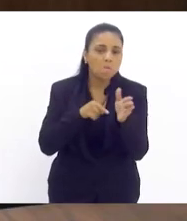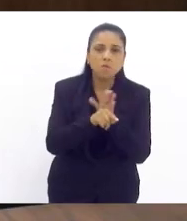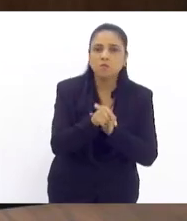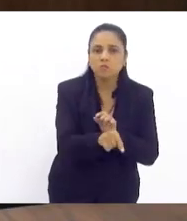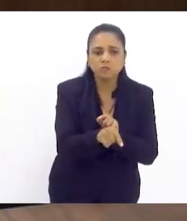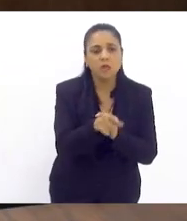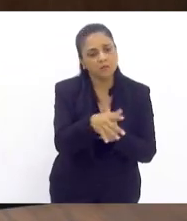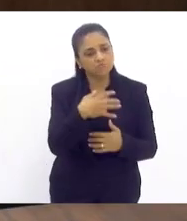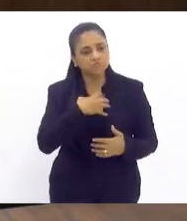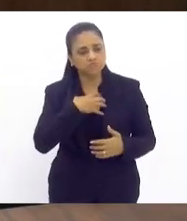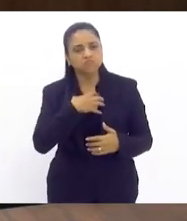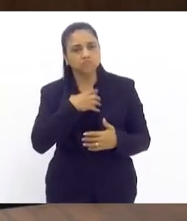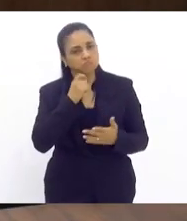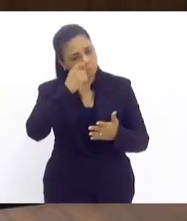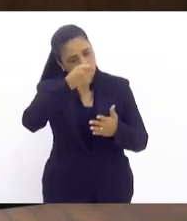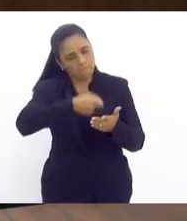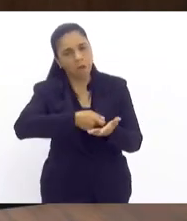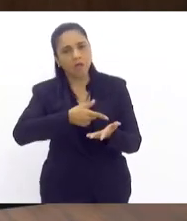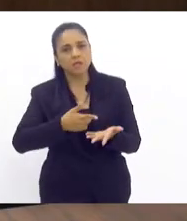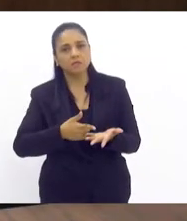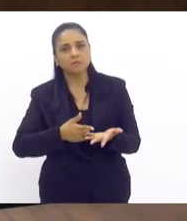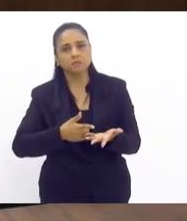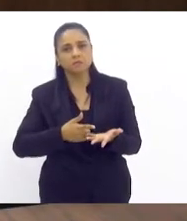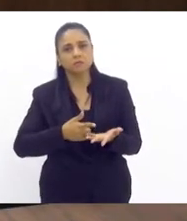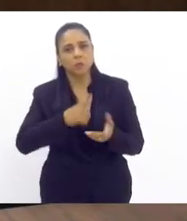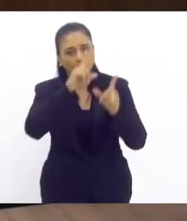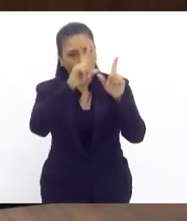está satisfeita de estar pagando aí